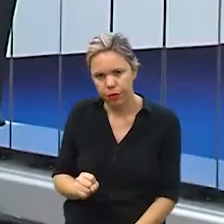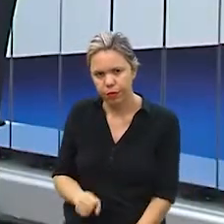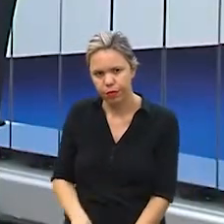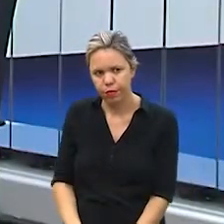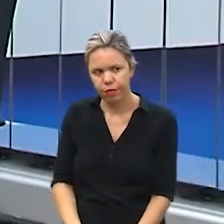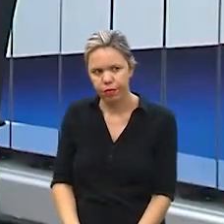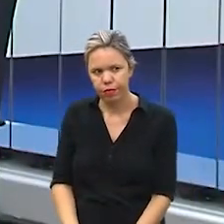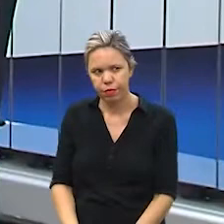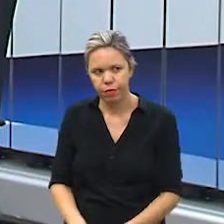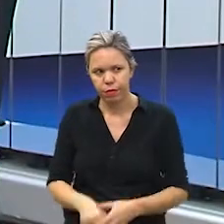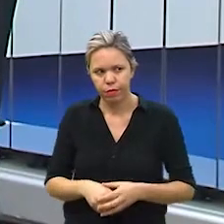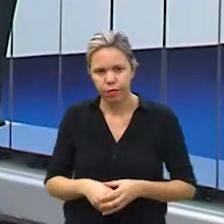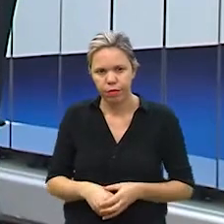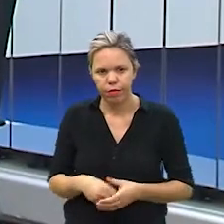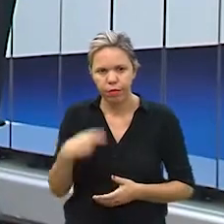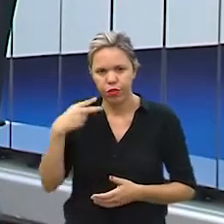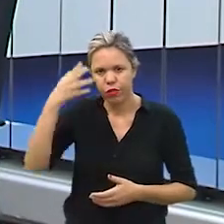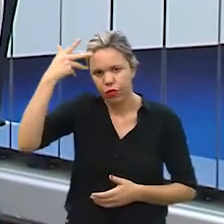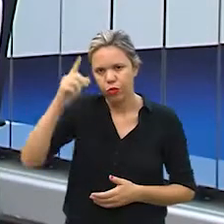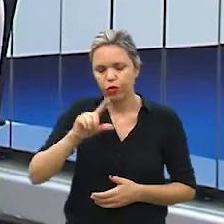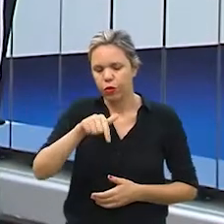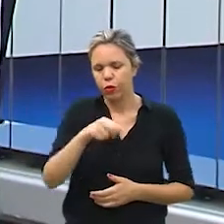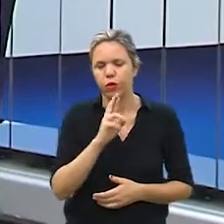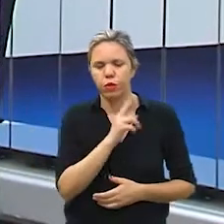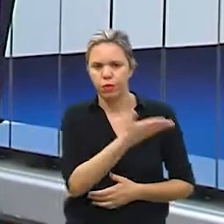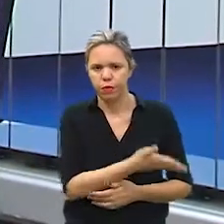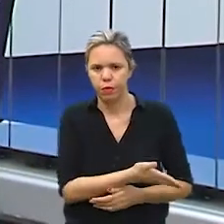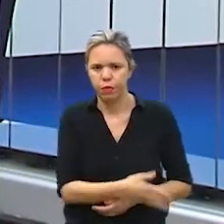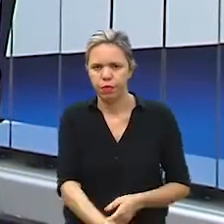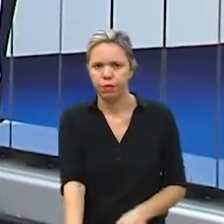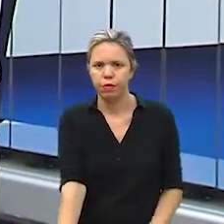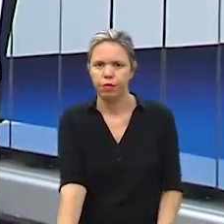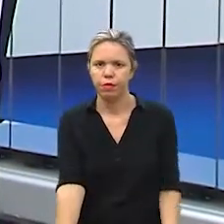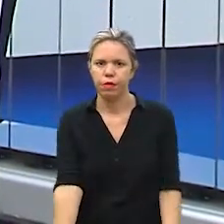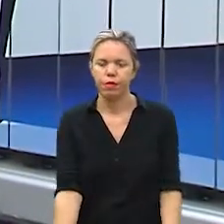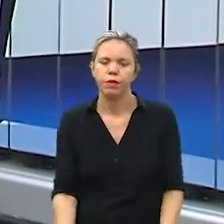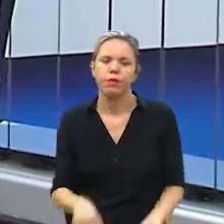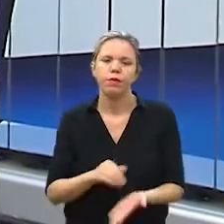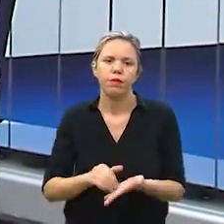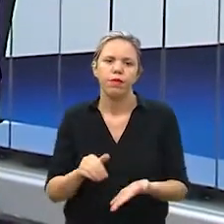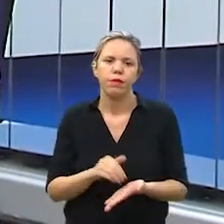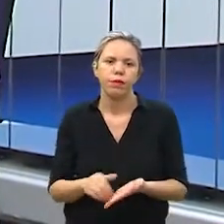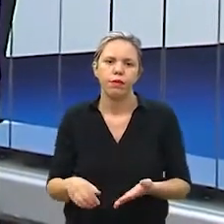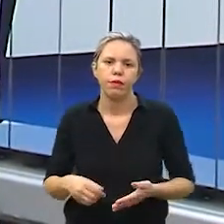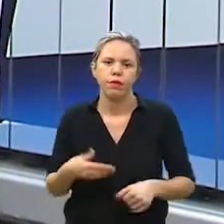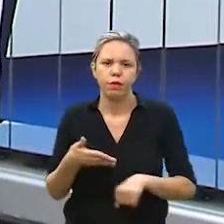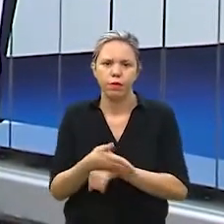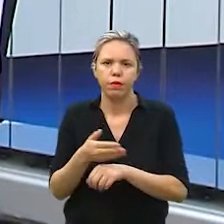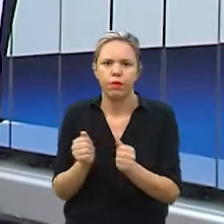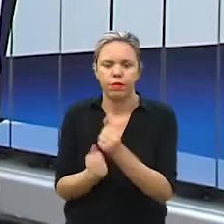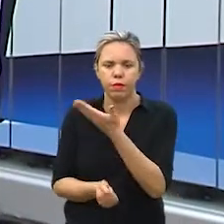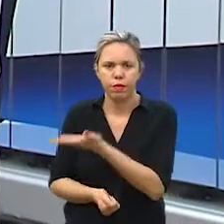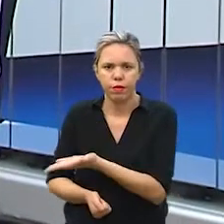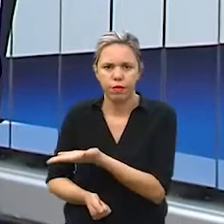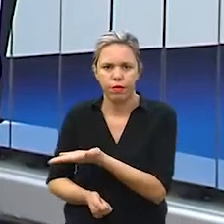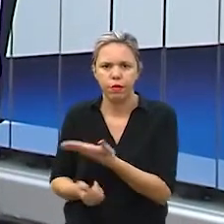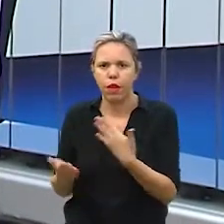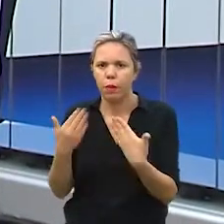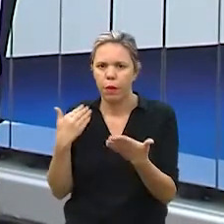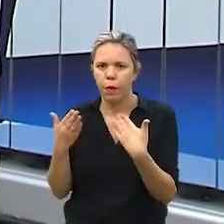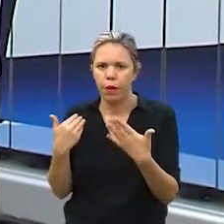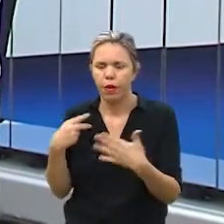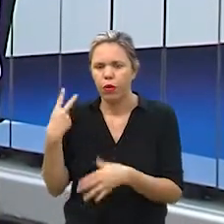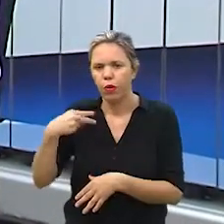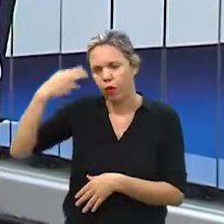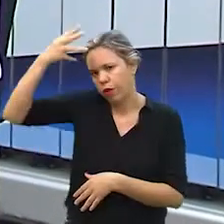palavrinha do Rodrigo, então, e aí depois o senhor já responde, então, secretário. porque participa aqui com a gente deste debate